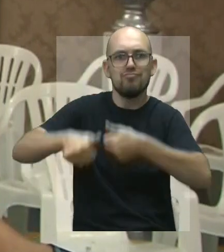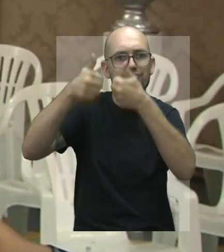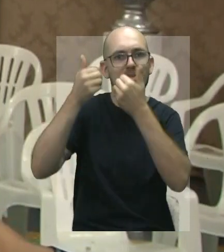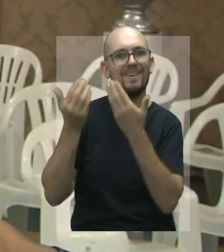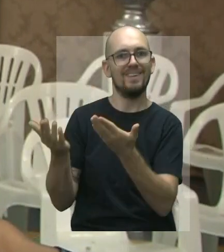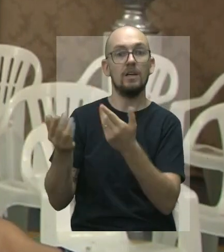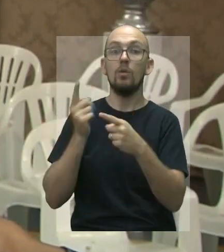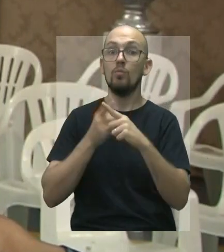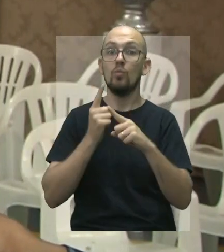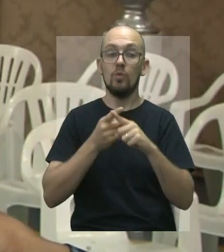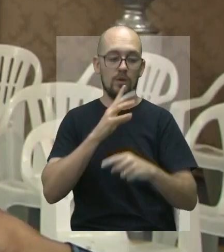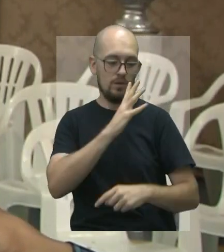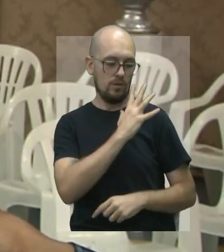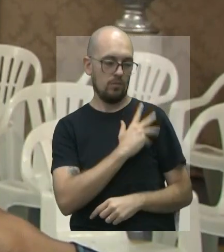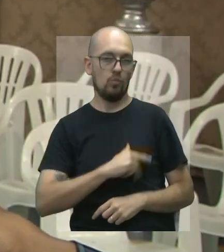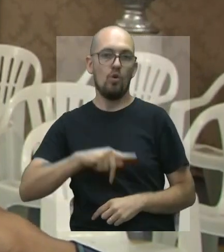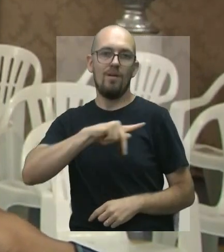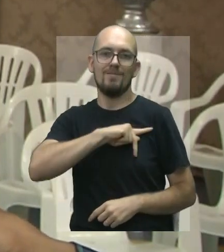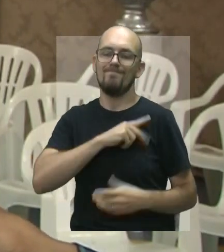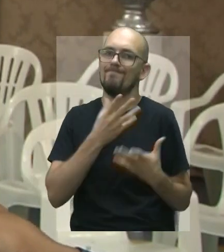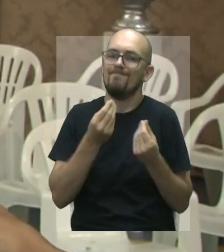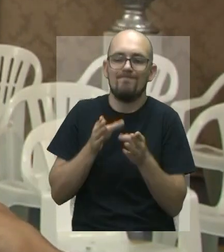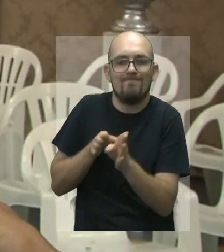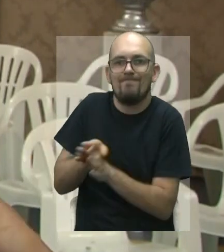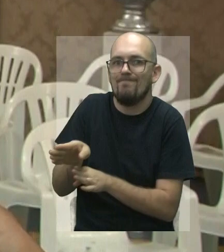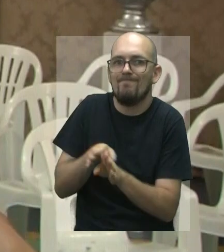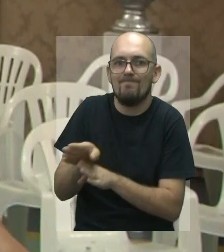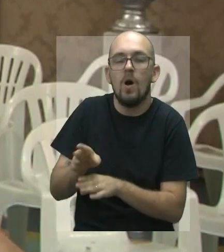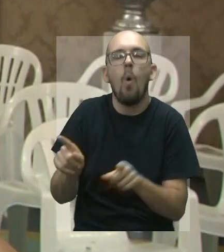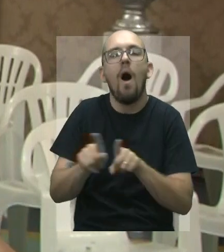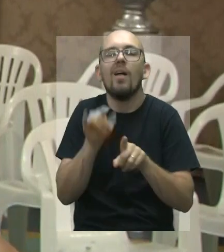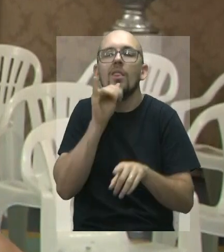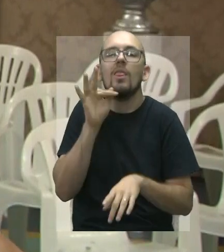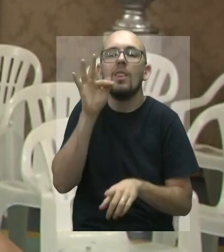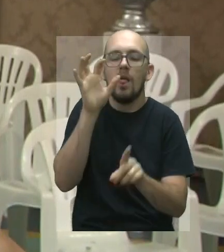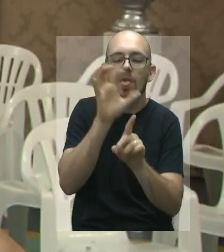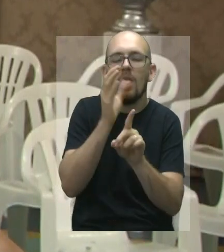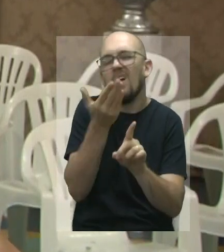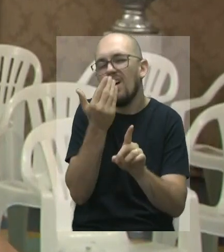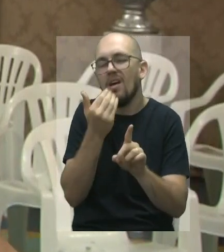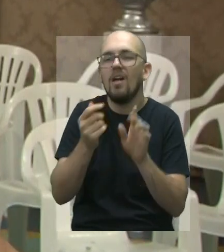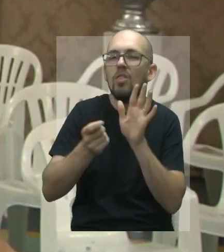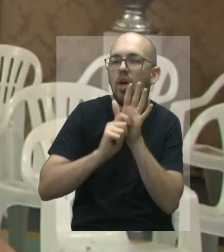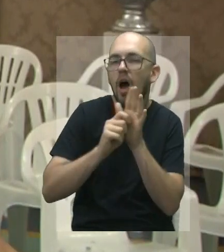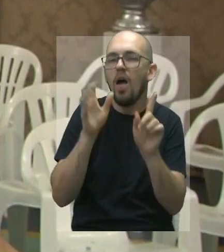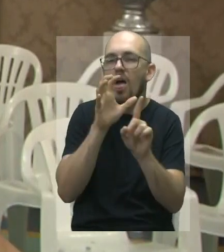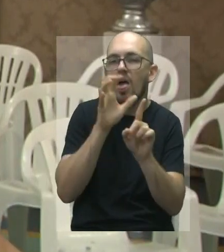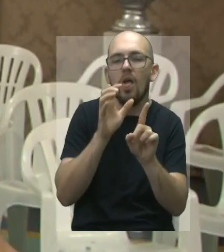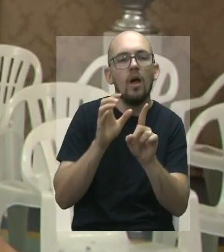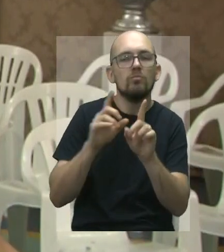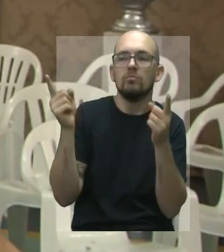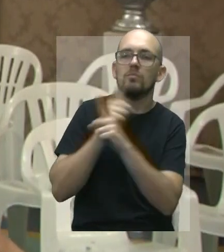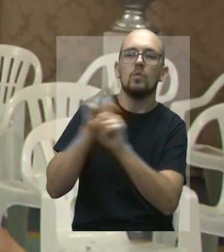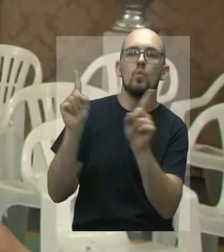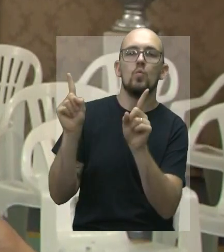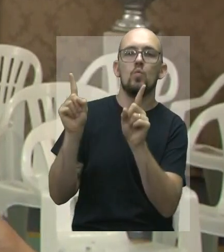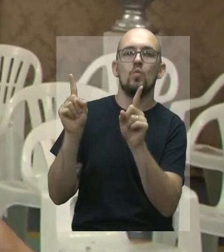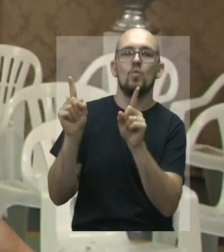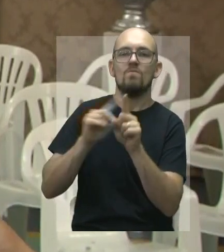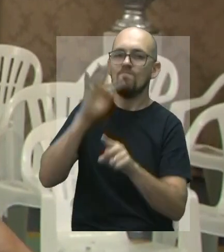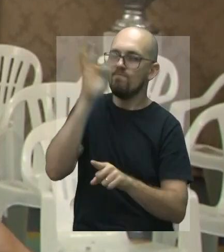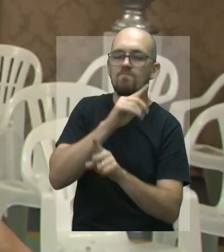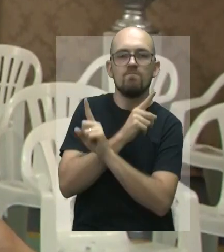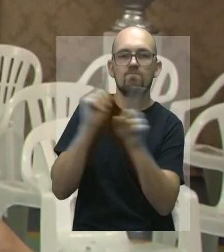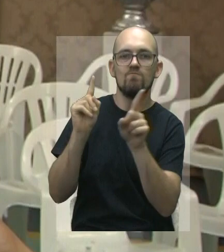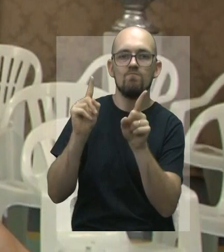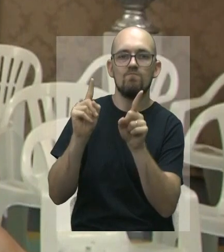bom suporte para eles conseguirem dizer não às drogas. E também o relacionamento interpessoal entre a